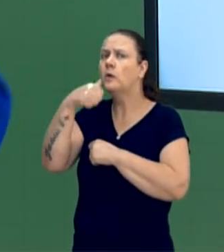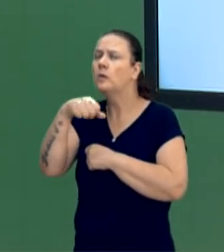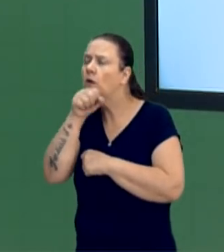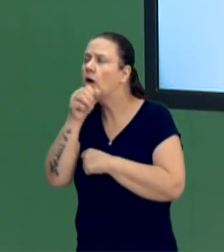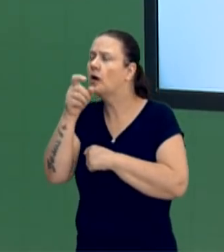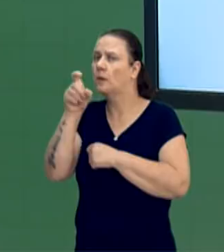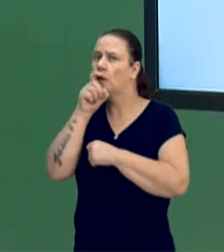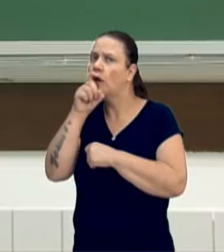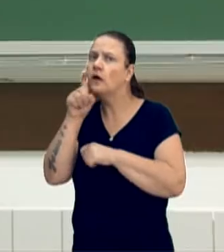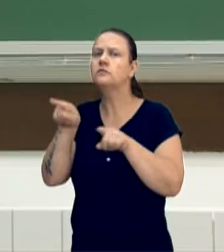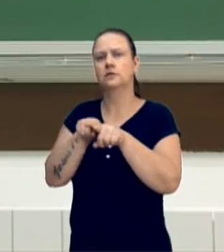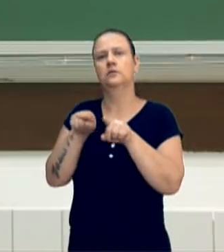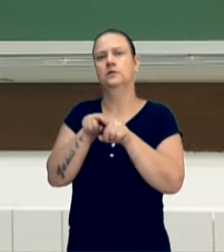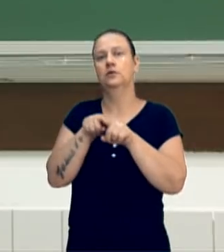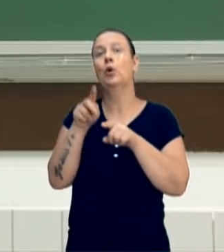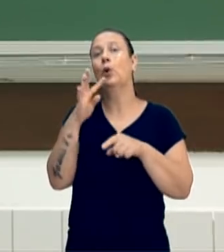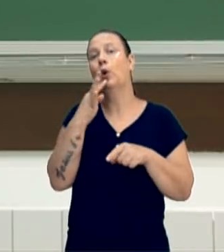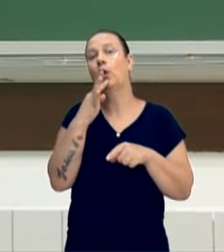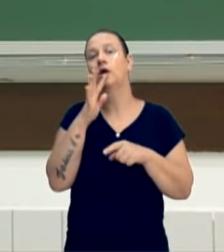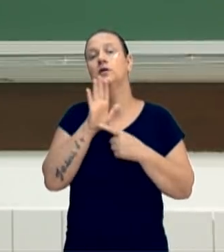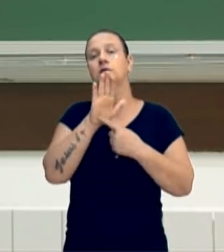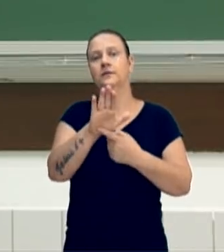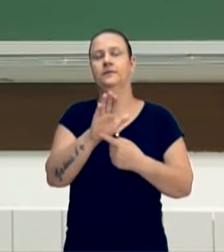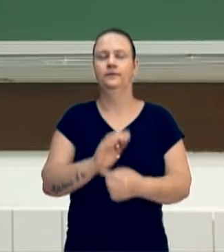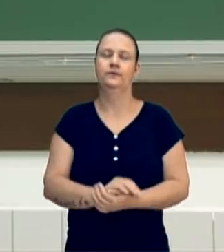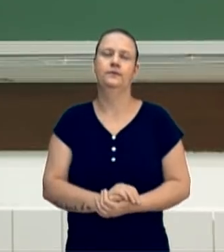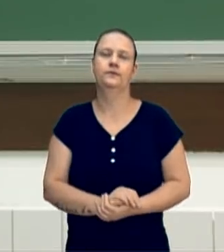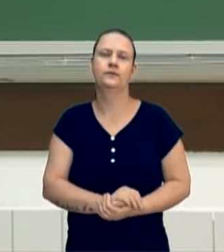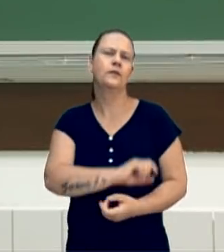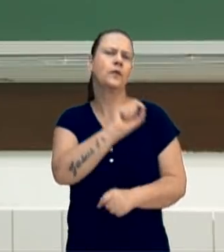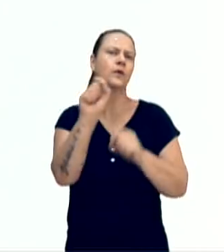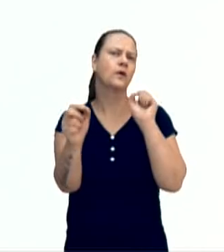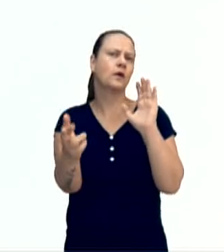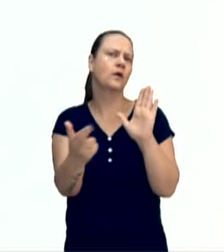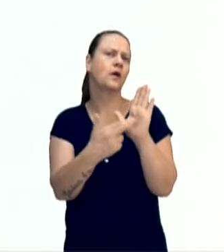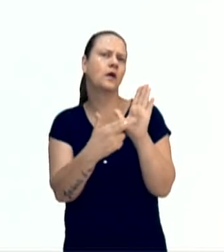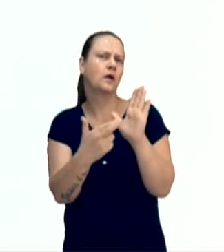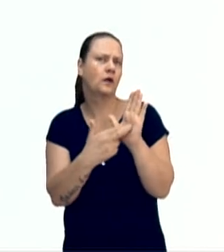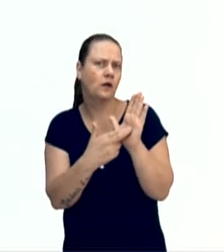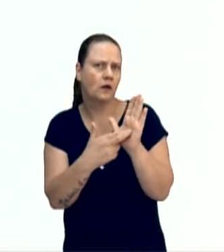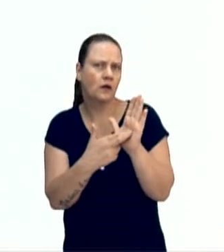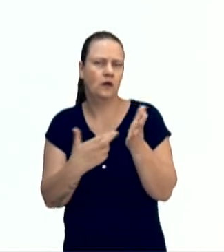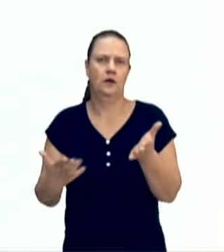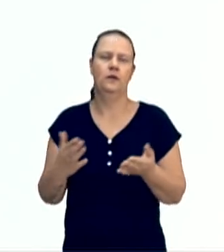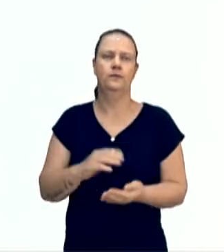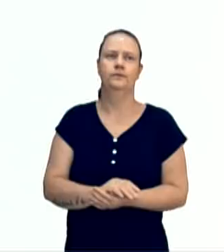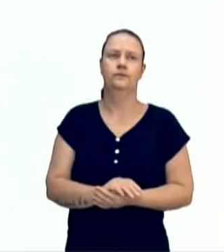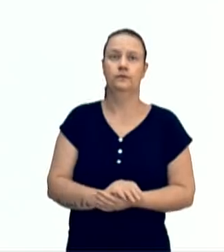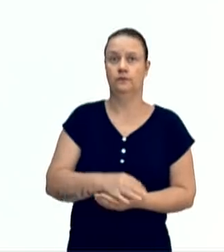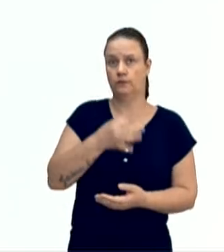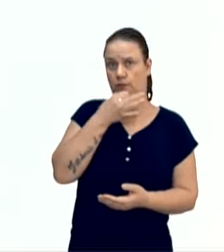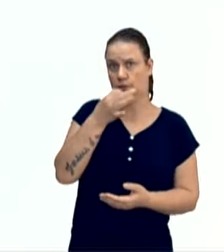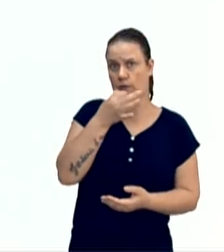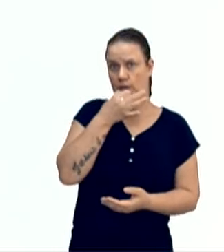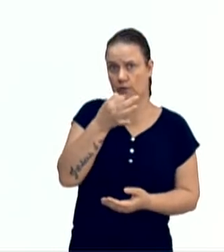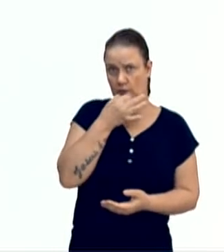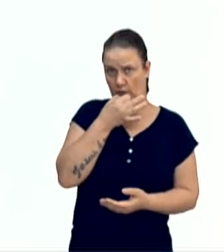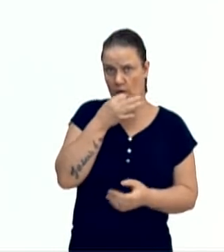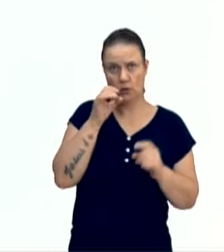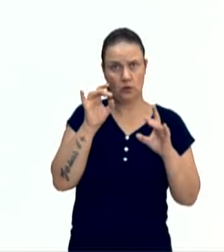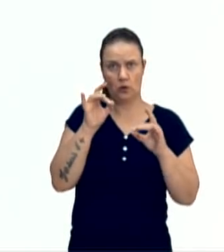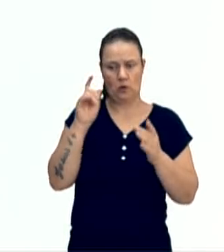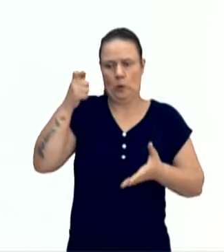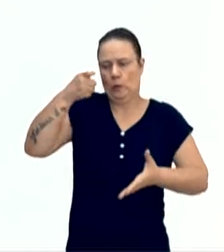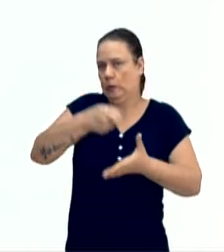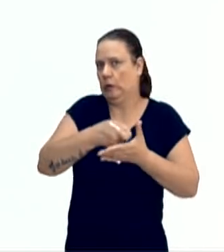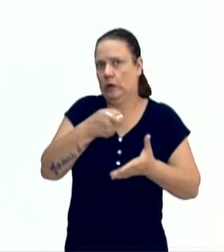ele conheça essa expressão. Olhe lá, e qual que é a resposta? Pessoal, isso aqui é uma sugestão de resposta. Não é